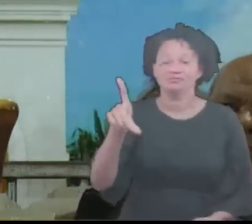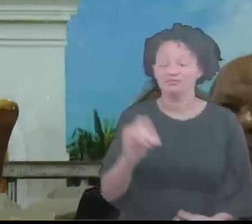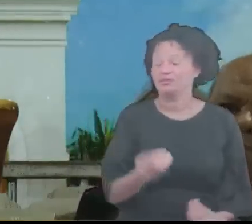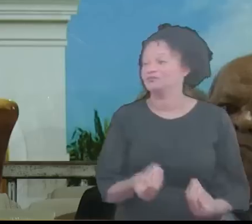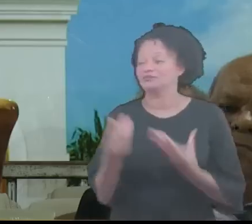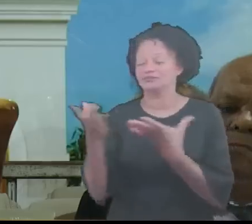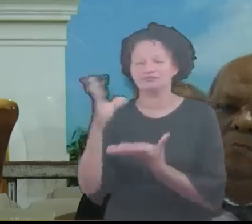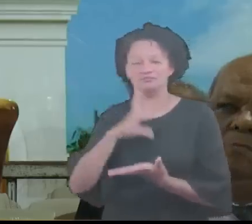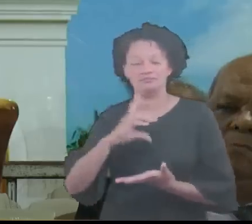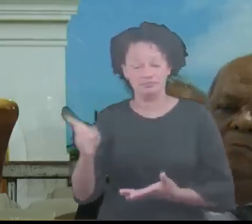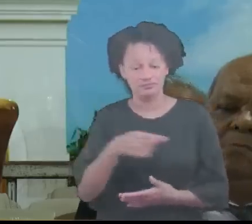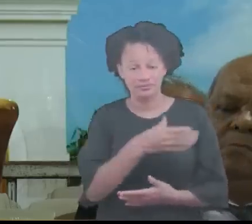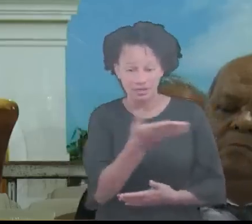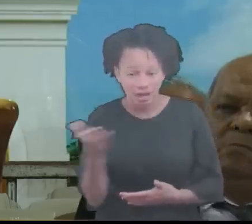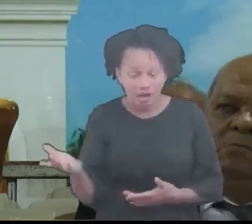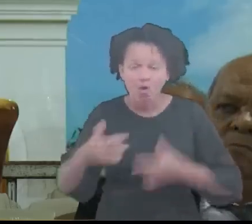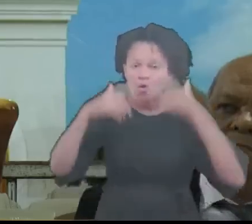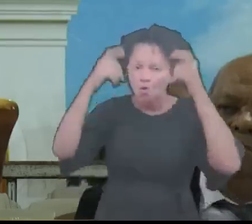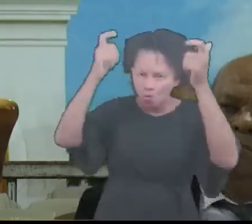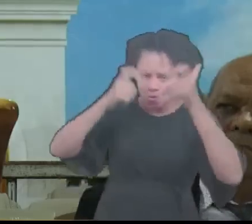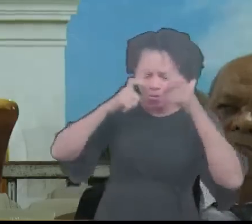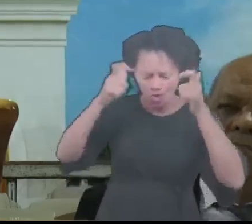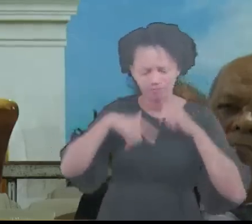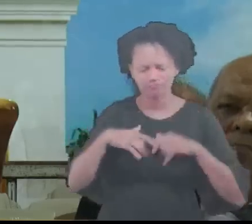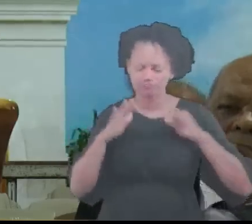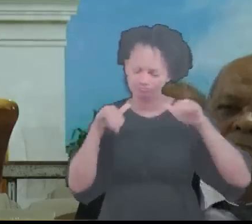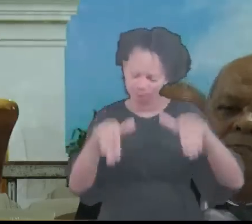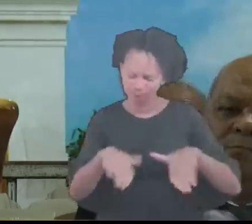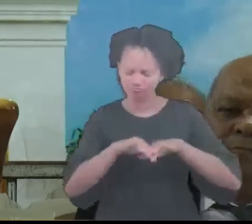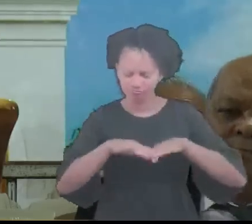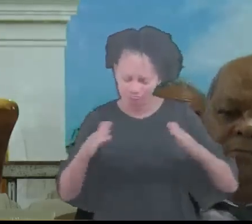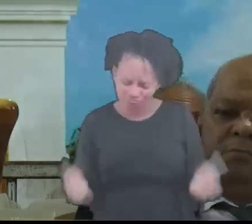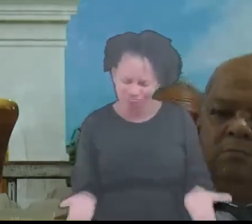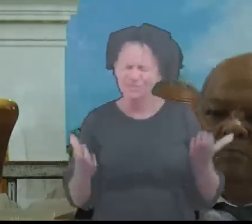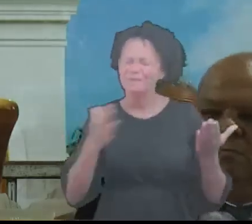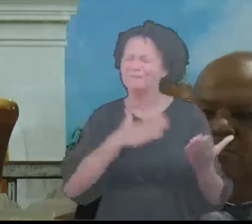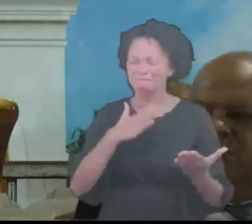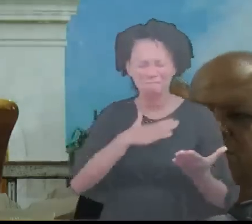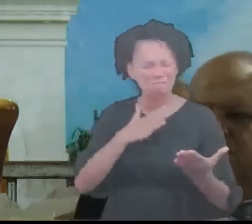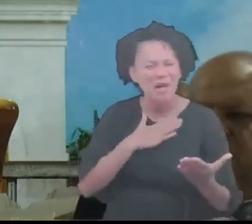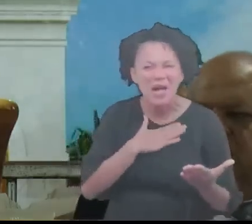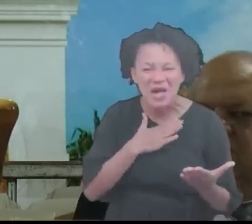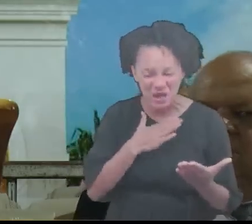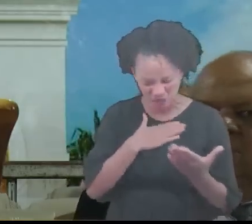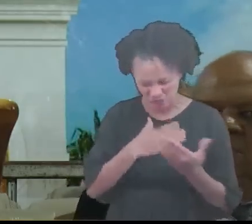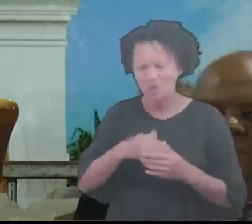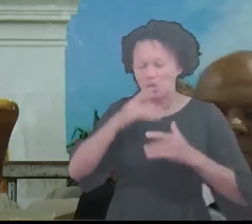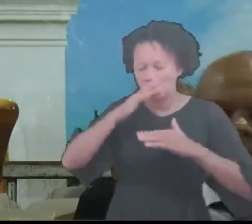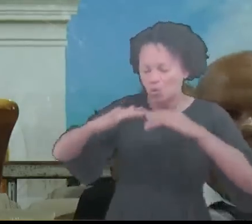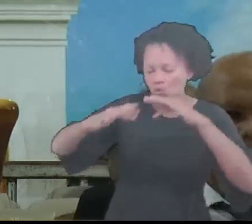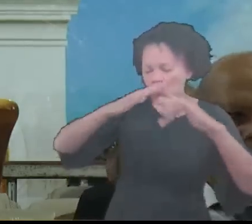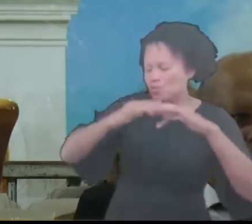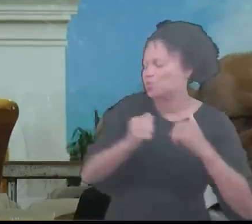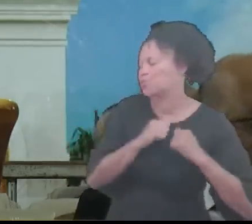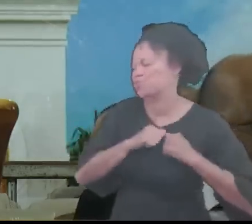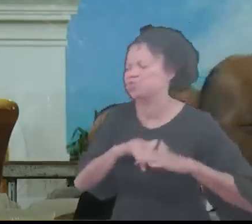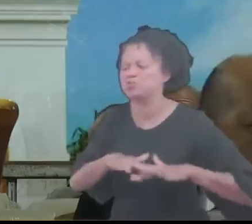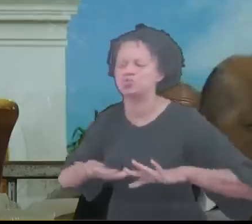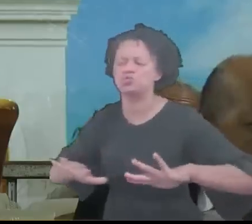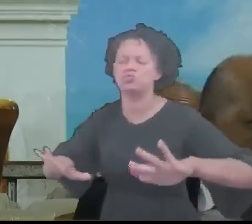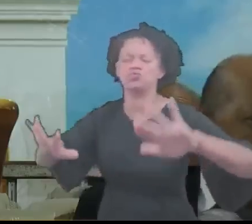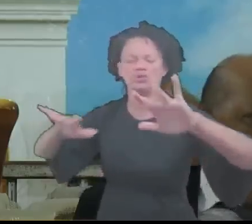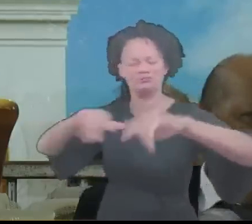Você, enquanto o rei está sentado à mesa, o meu nardo, o seu nardo exala o